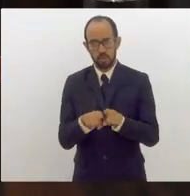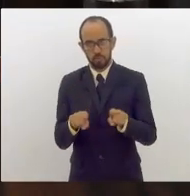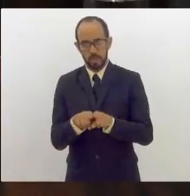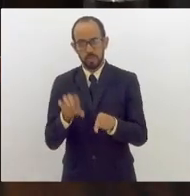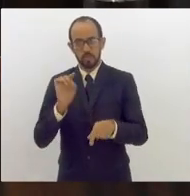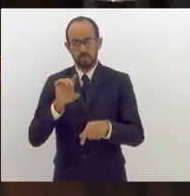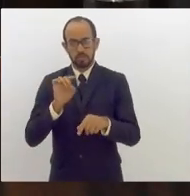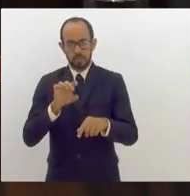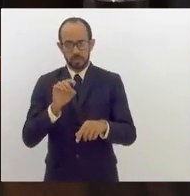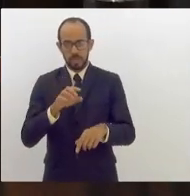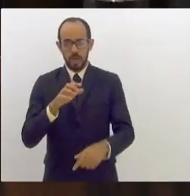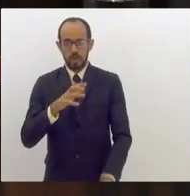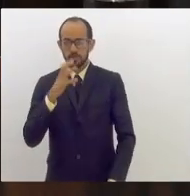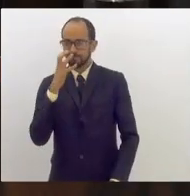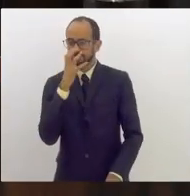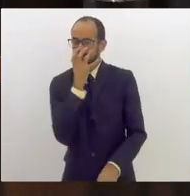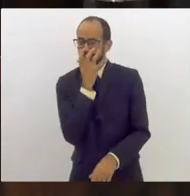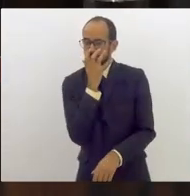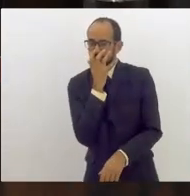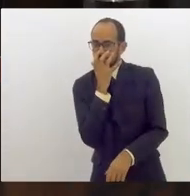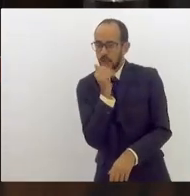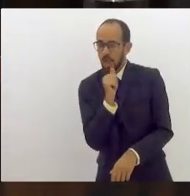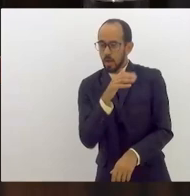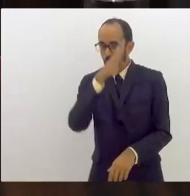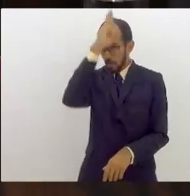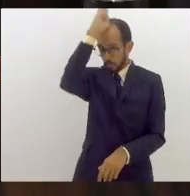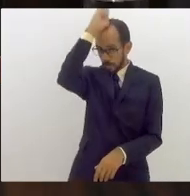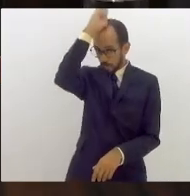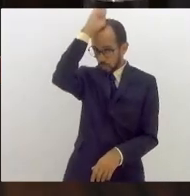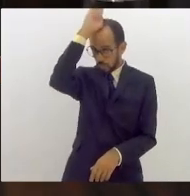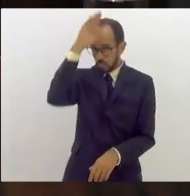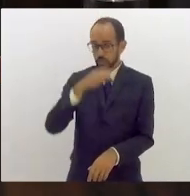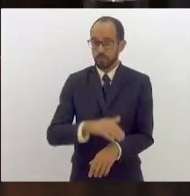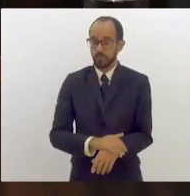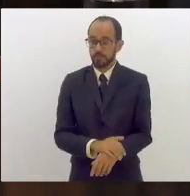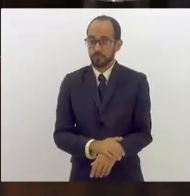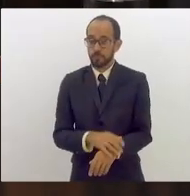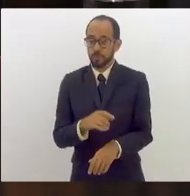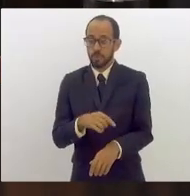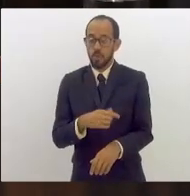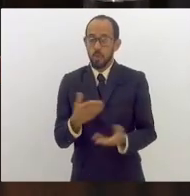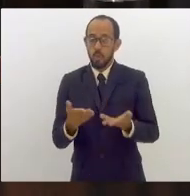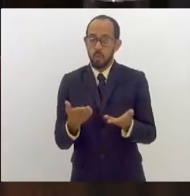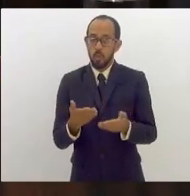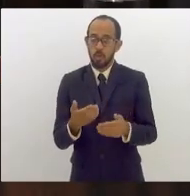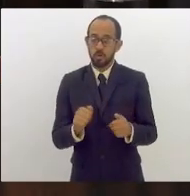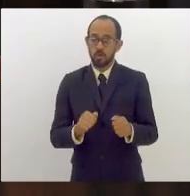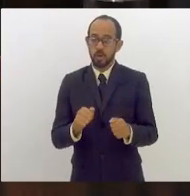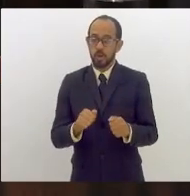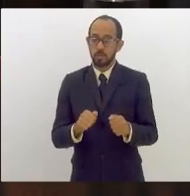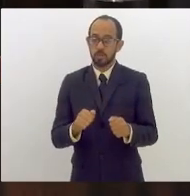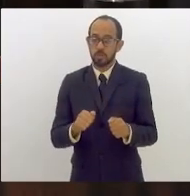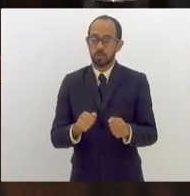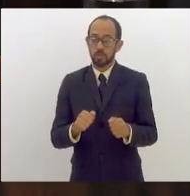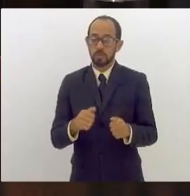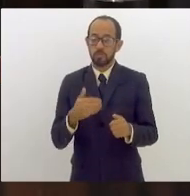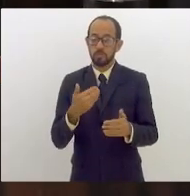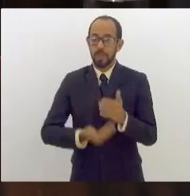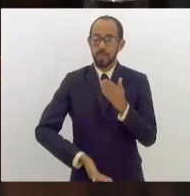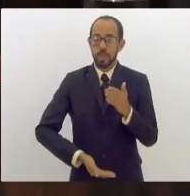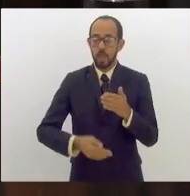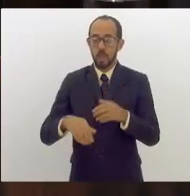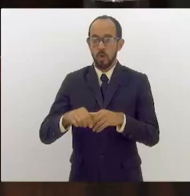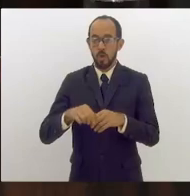a preço tem um especial a preço Ao corpo de bombeiros Nós perdemos o major do Corpo de Bombeiros Wagner